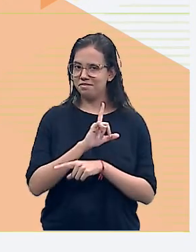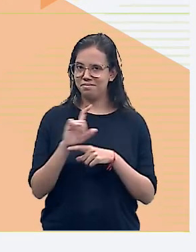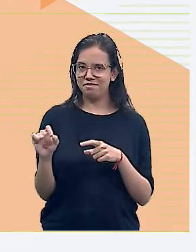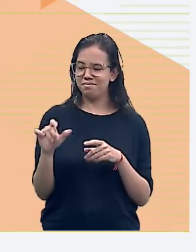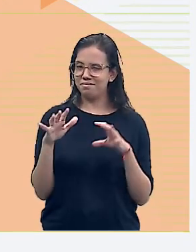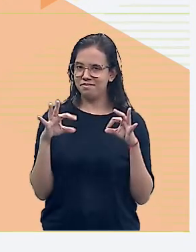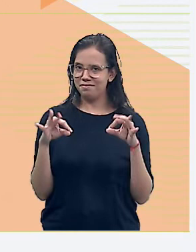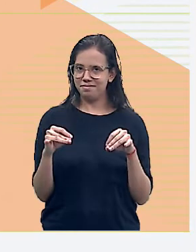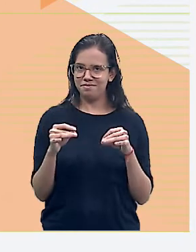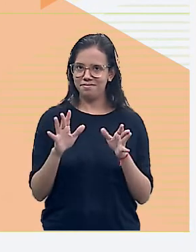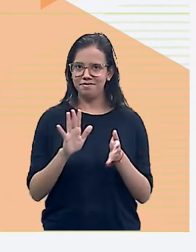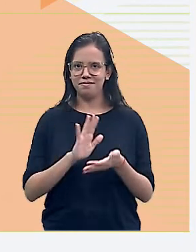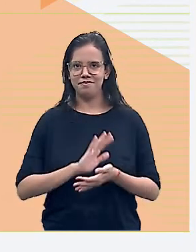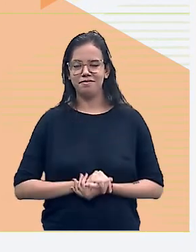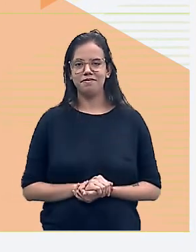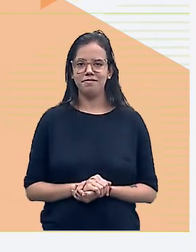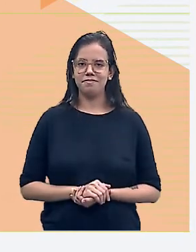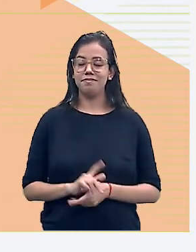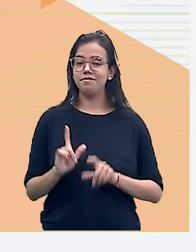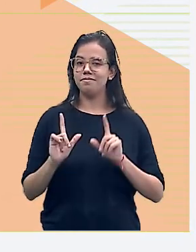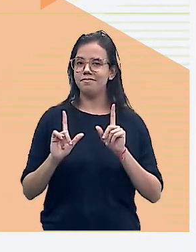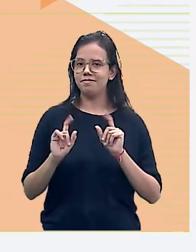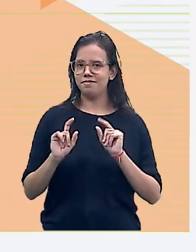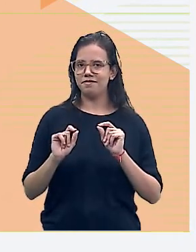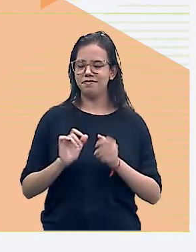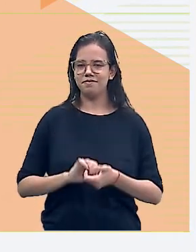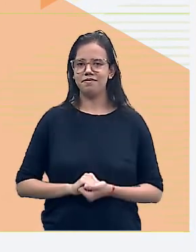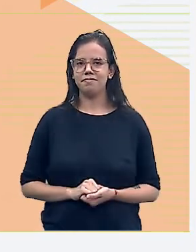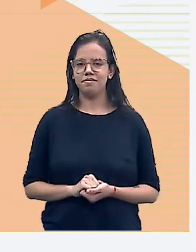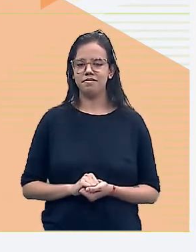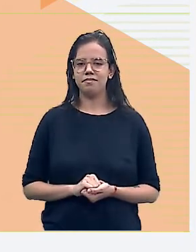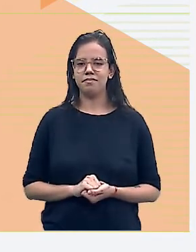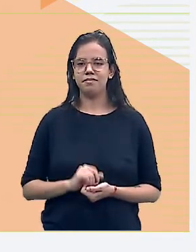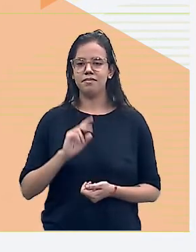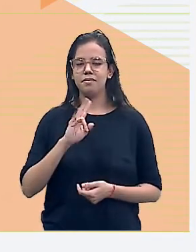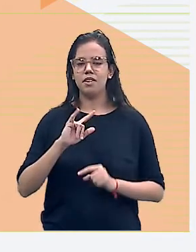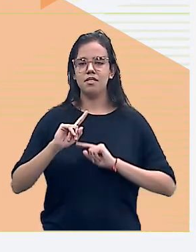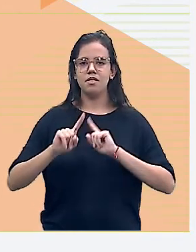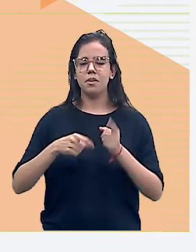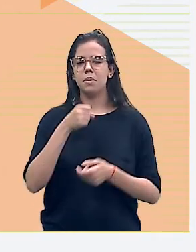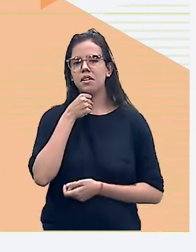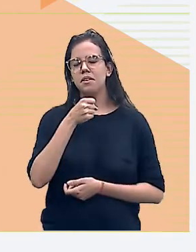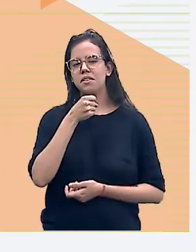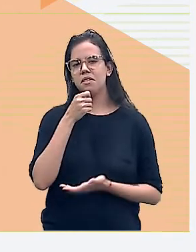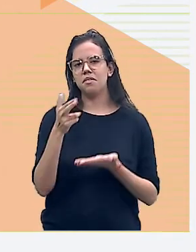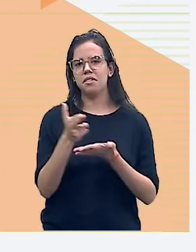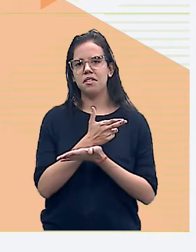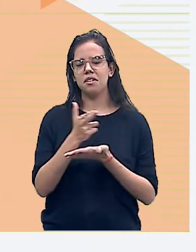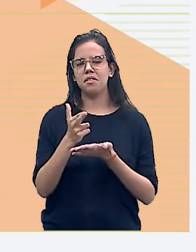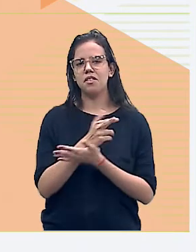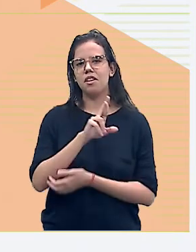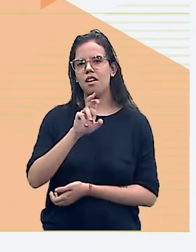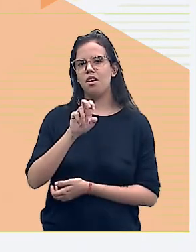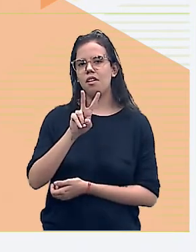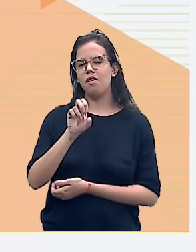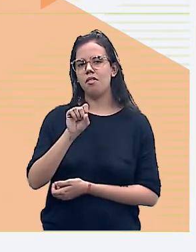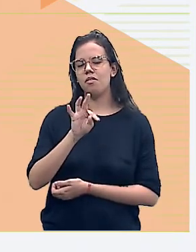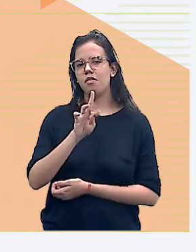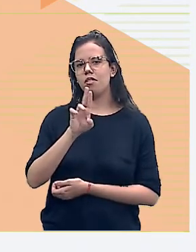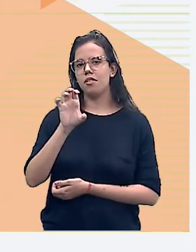ahv Bari dá certo sabe o que que é ela vai ser a próxima entrevistada da revista revestrés